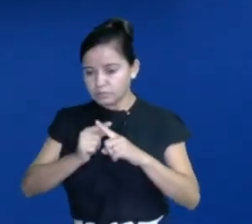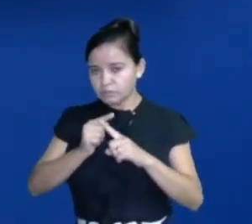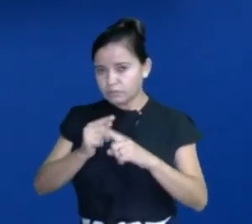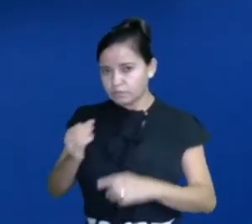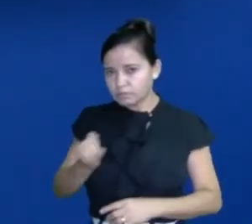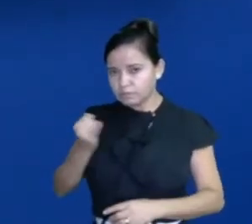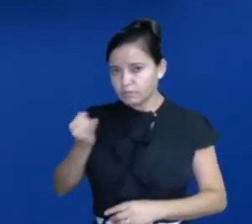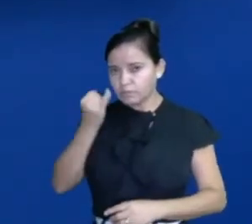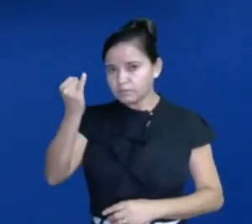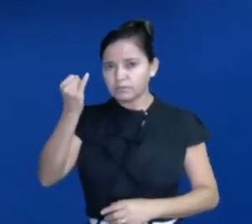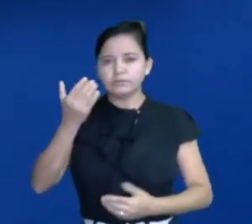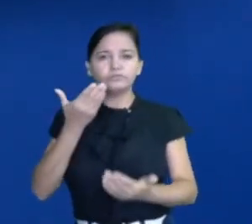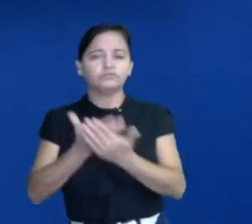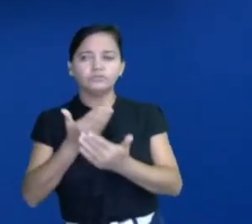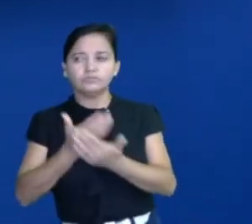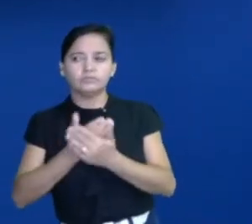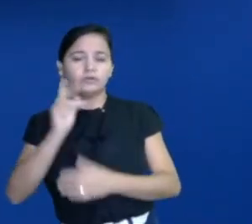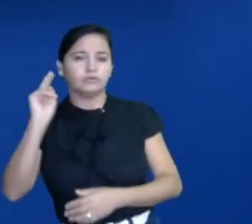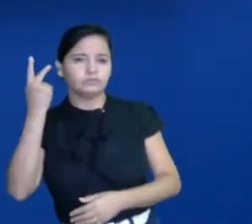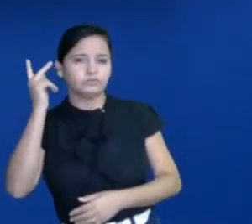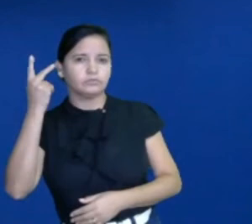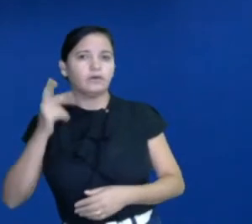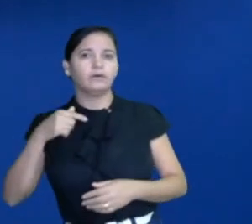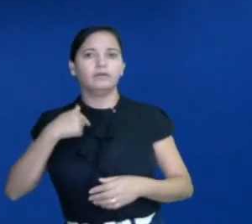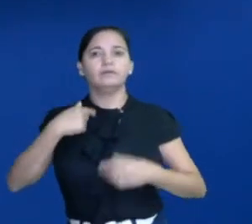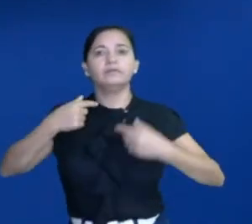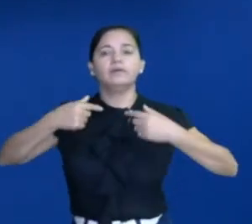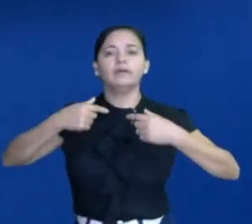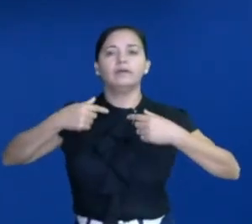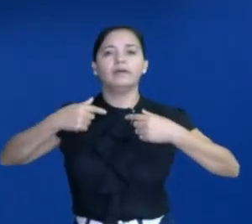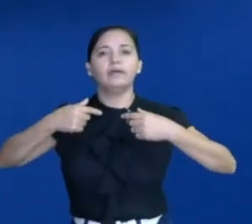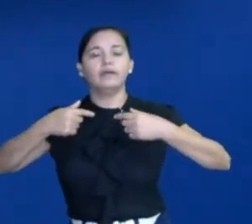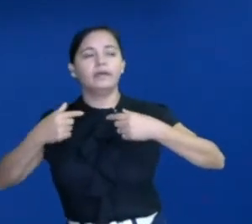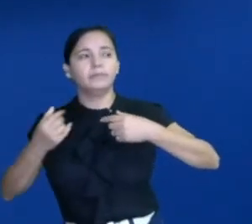então, estudarmos história? É necessário